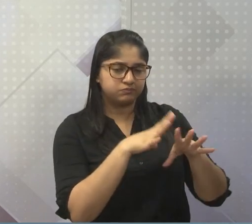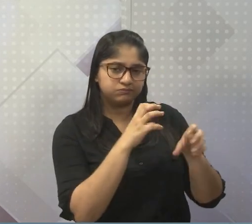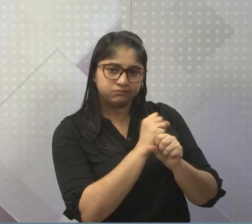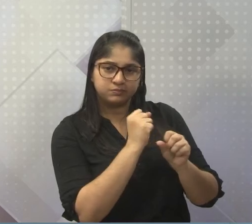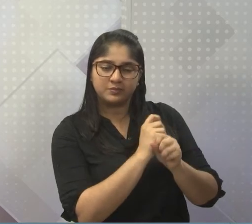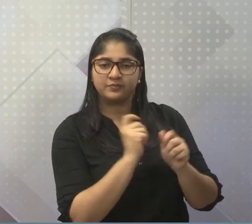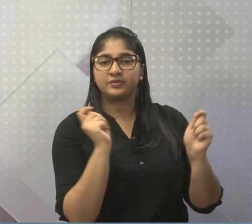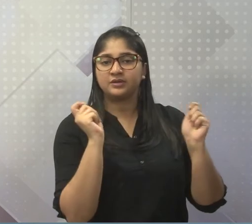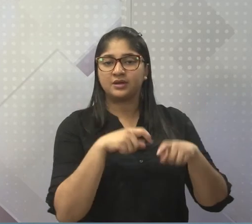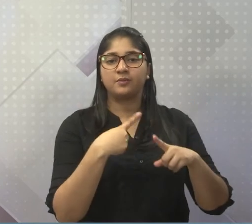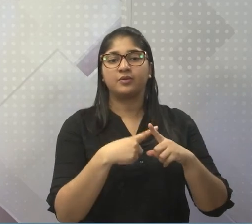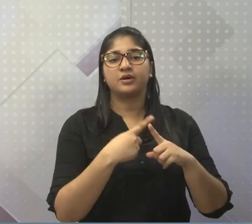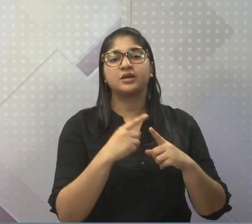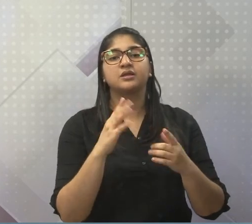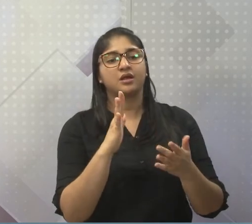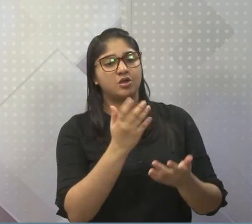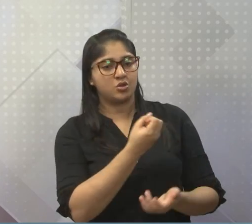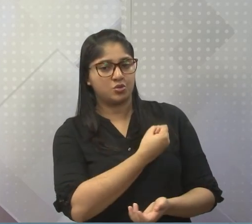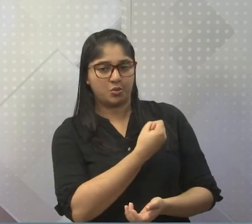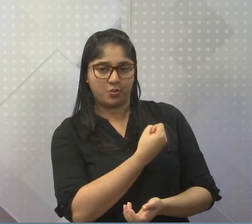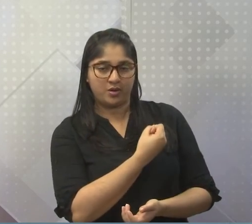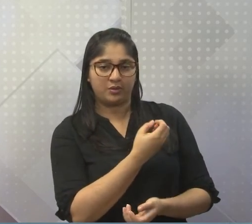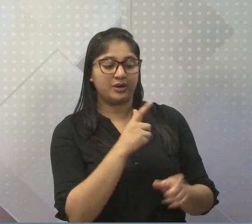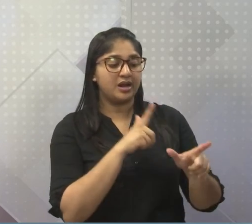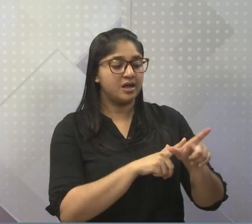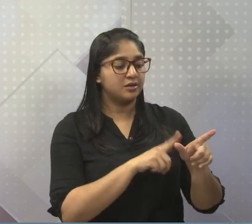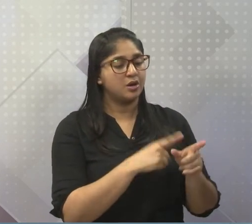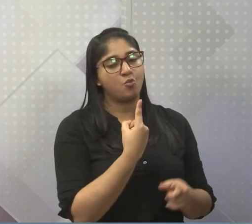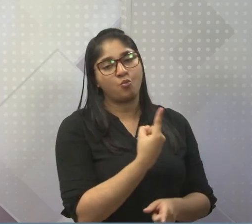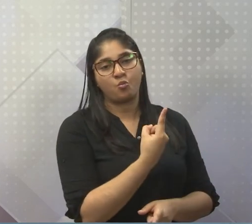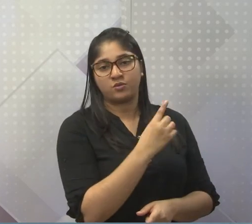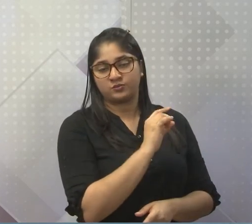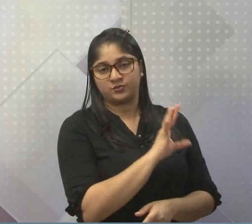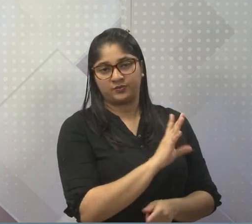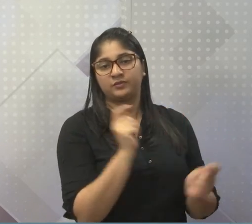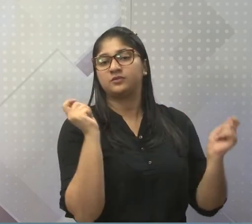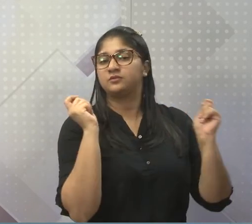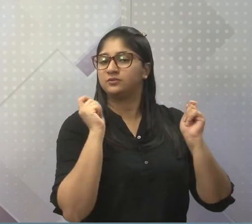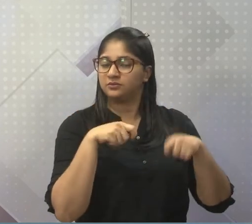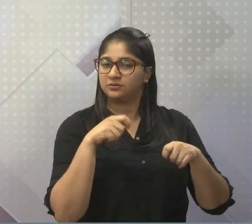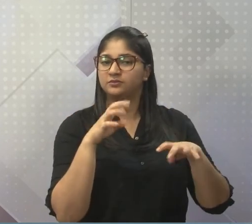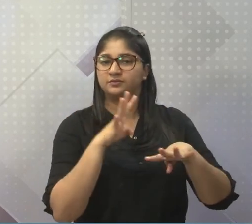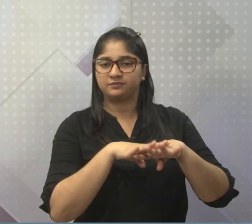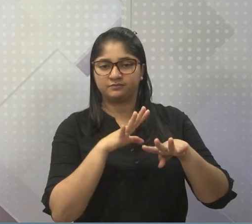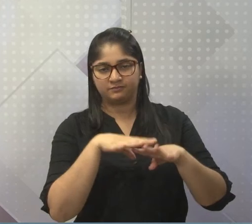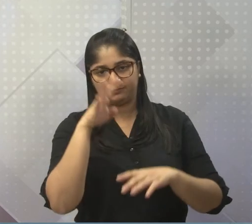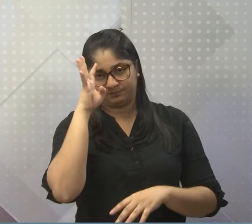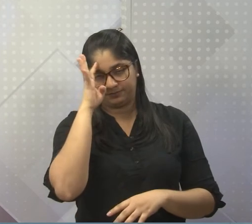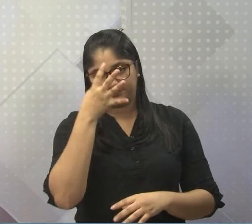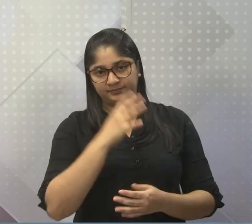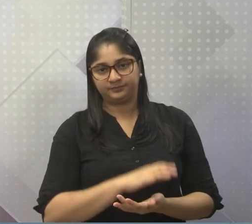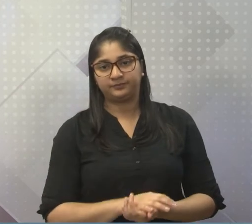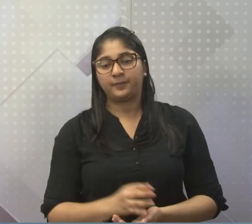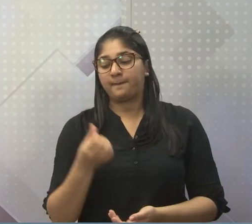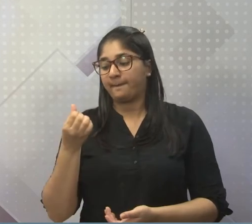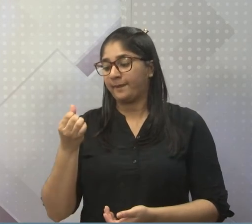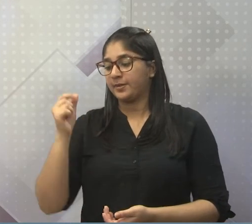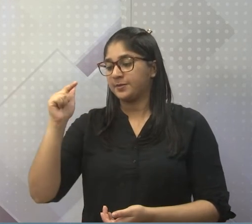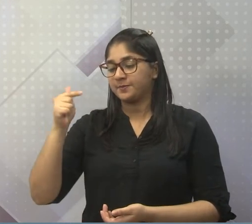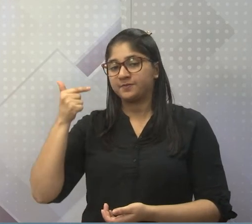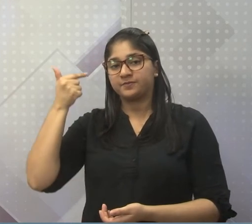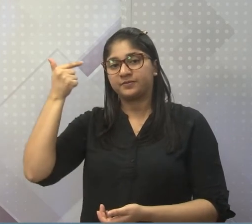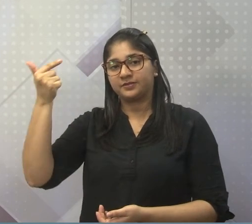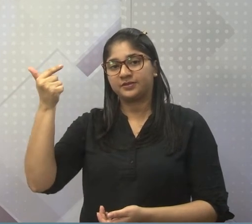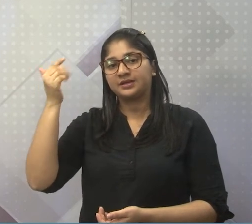Posso, porque eu tenho números e apenas um incógnito. Então, eu consigo calcular 6 ao quadrado, a